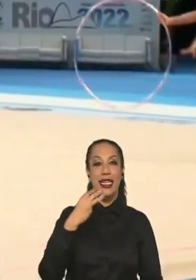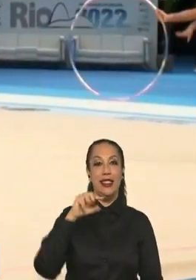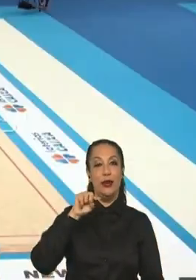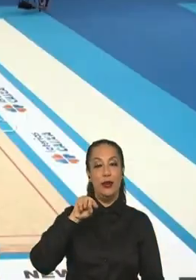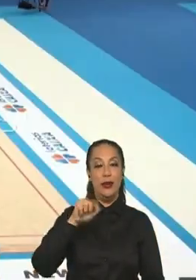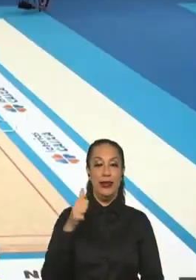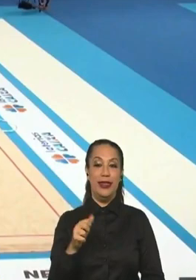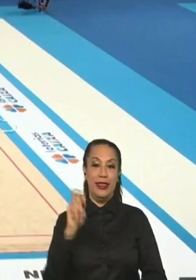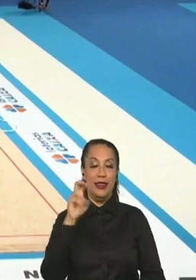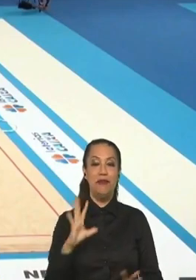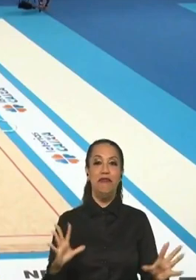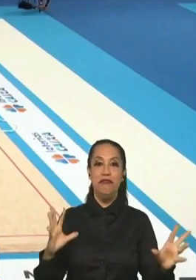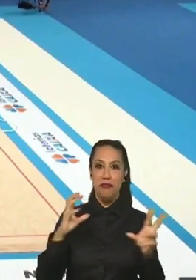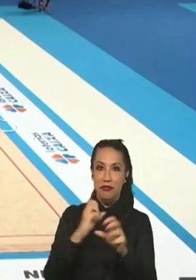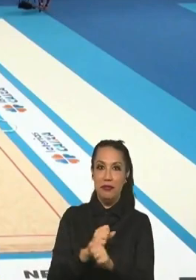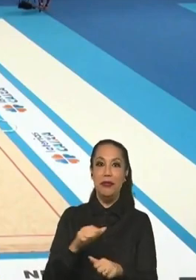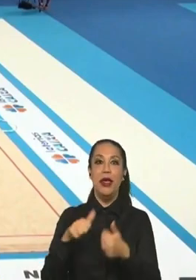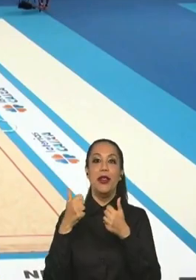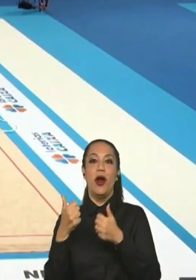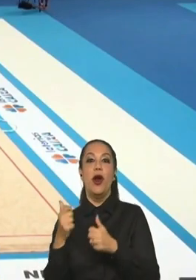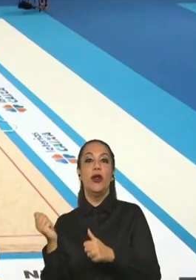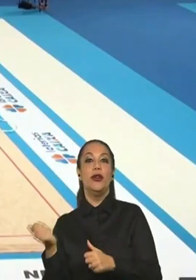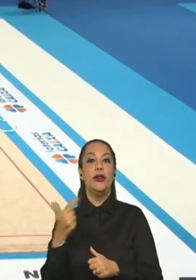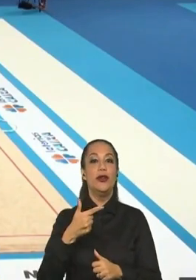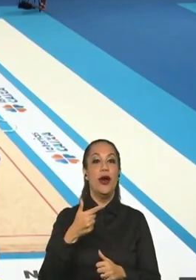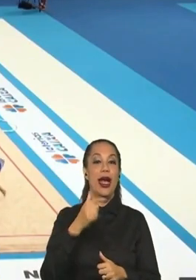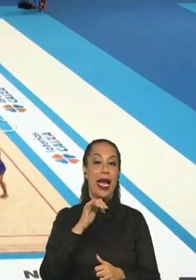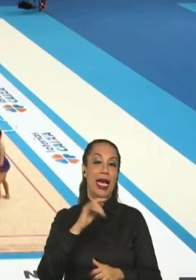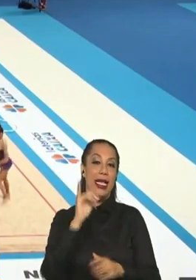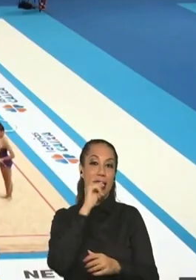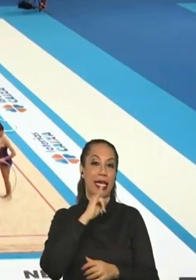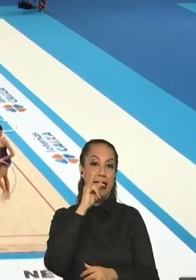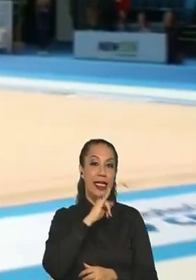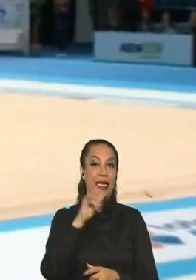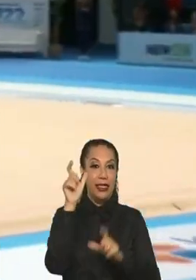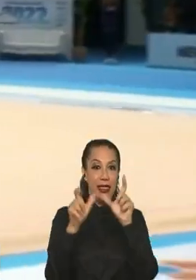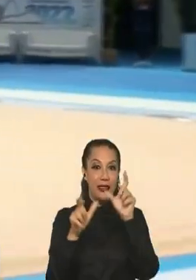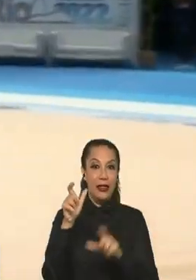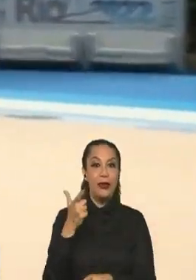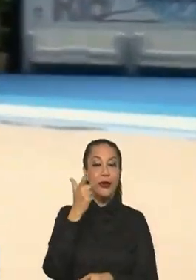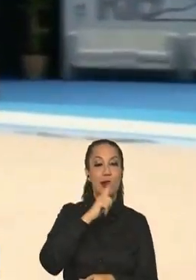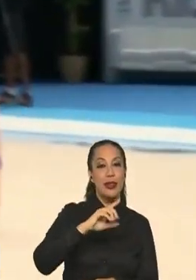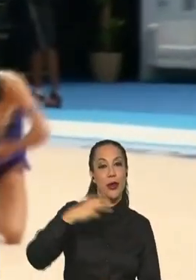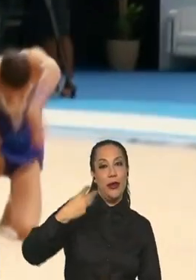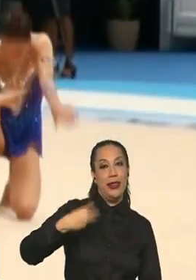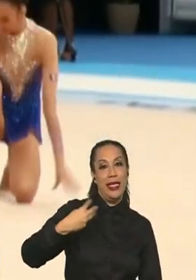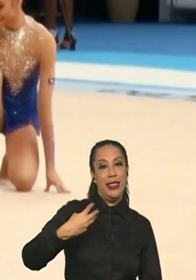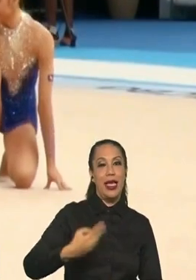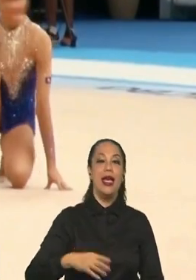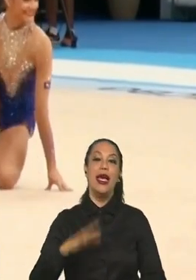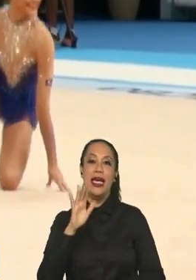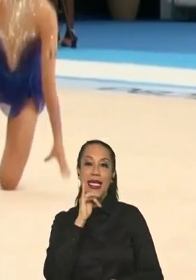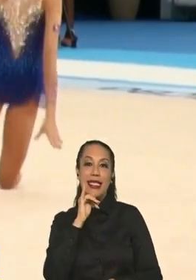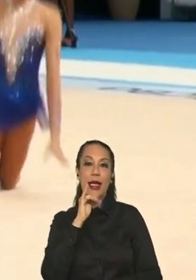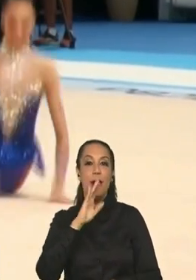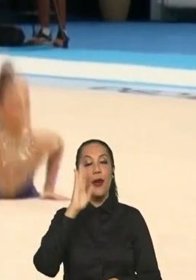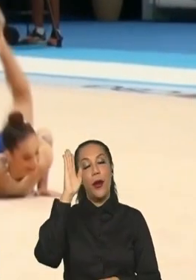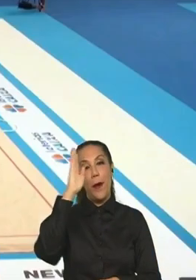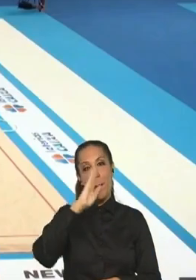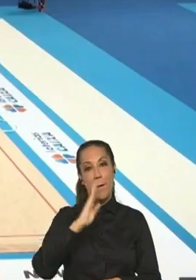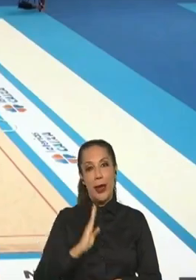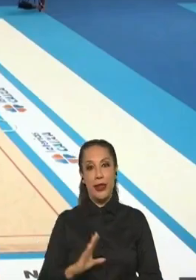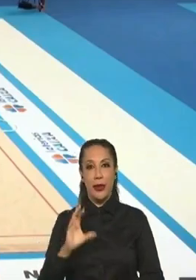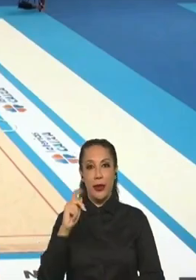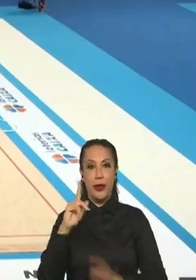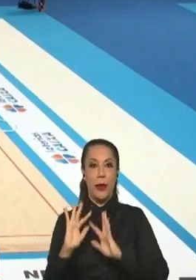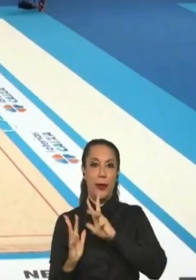33,15. Um resultado ainda melhor que o registrado na Itália, onde as atletas conquistaram o bronze inédito para o Brasil em uma Copa